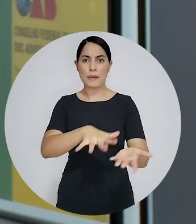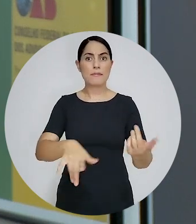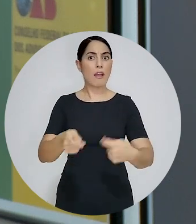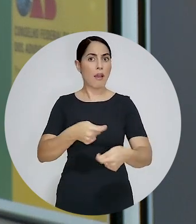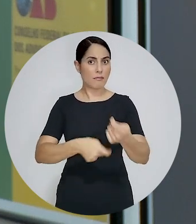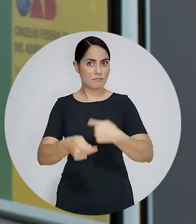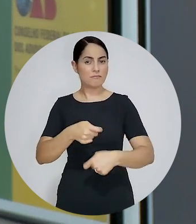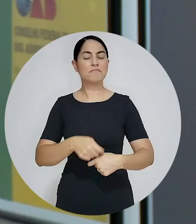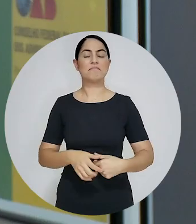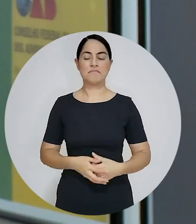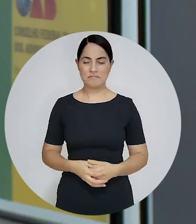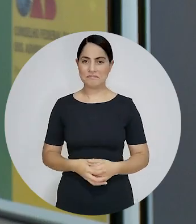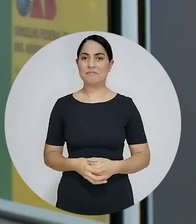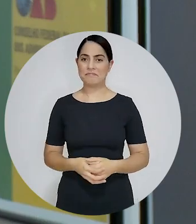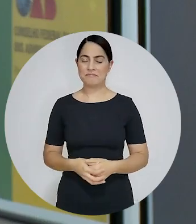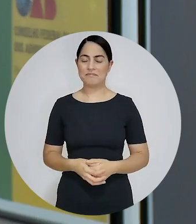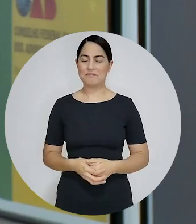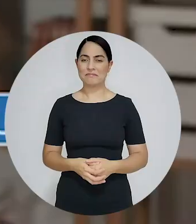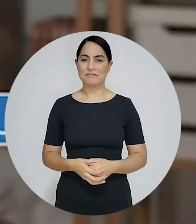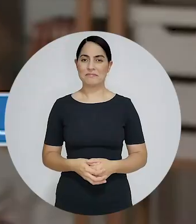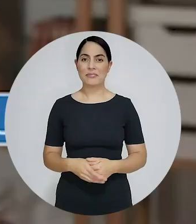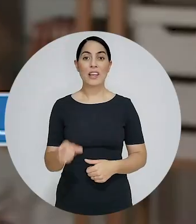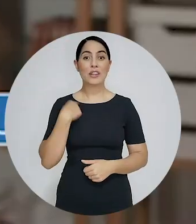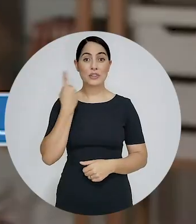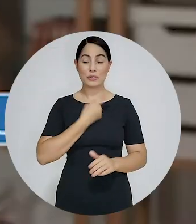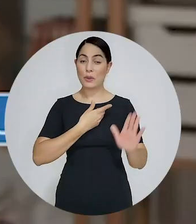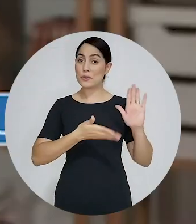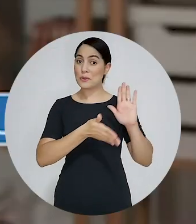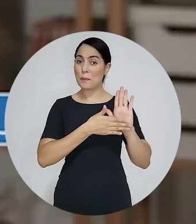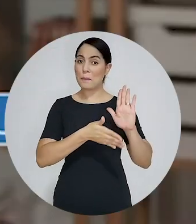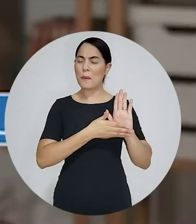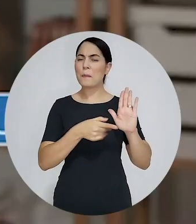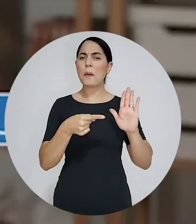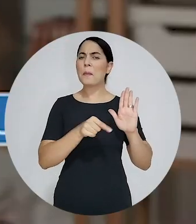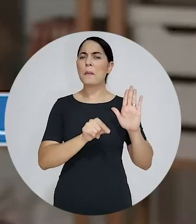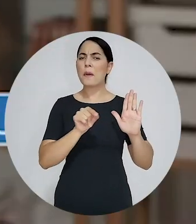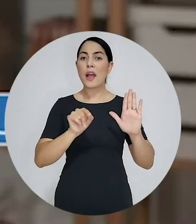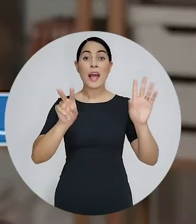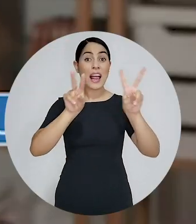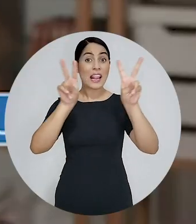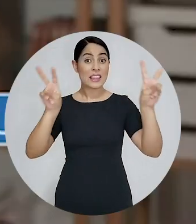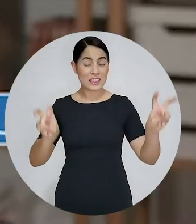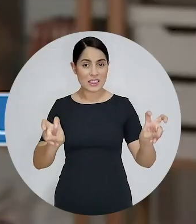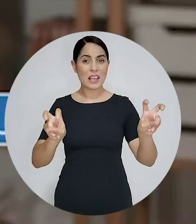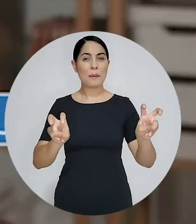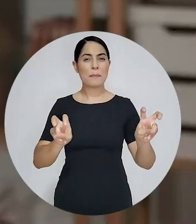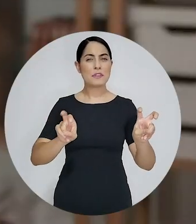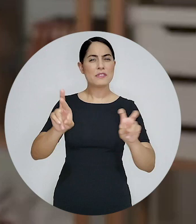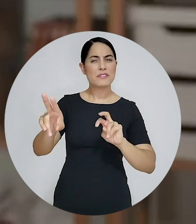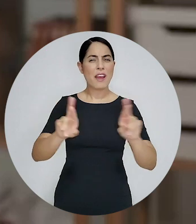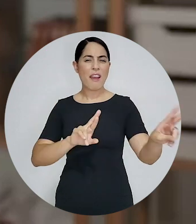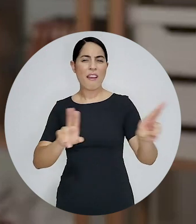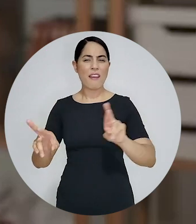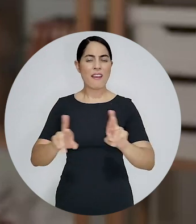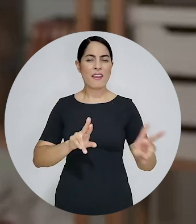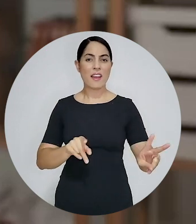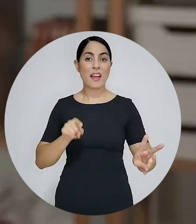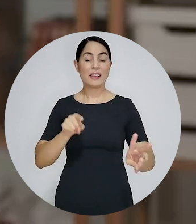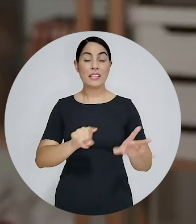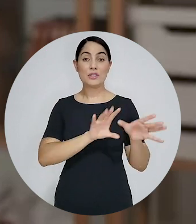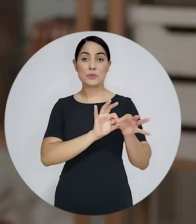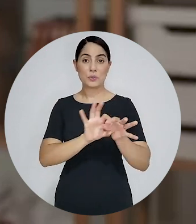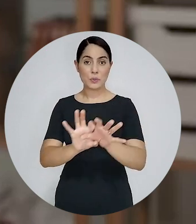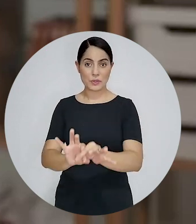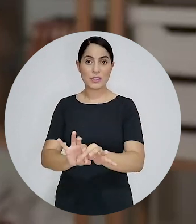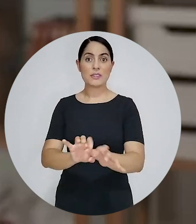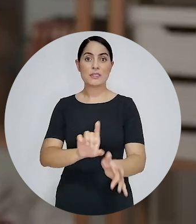outros aspectos do mundo corporativo. Nossa proposta é dialogar sobre temas controvertidos, sobre as novidades que